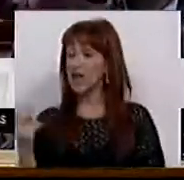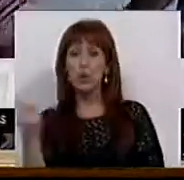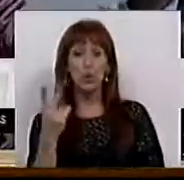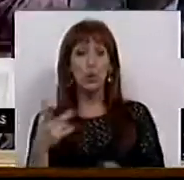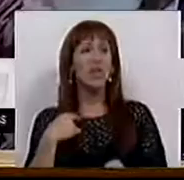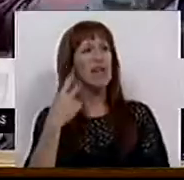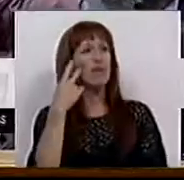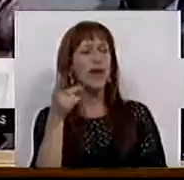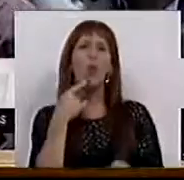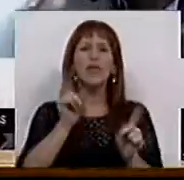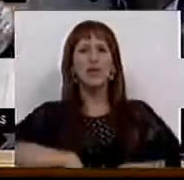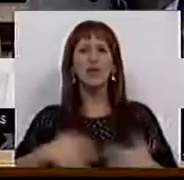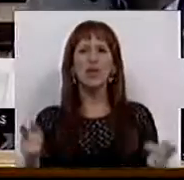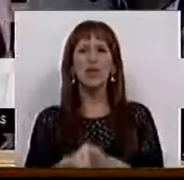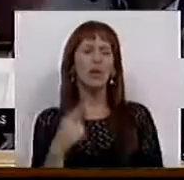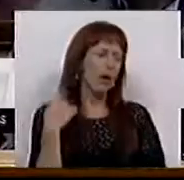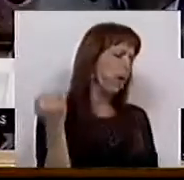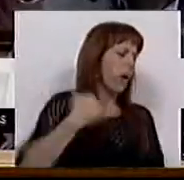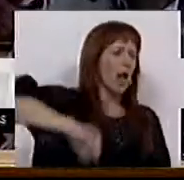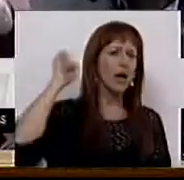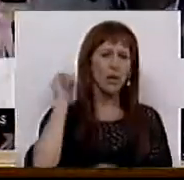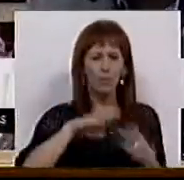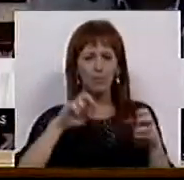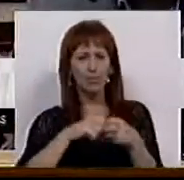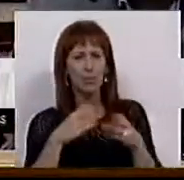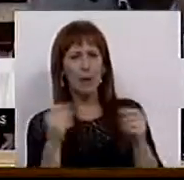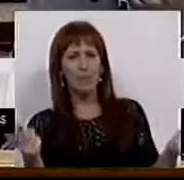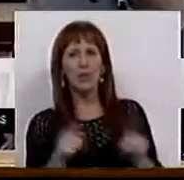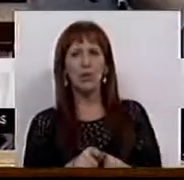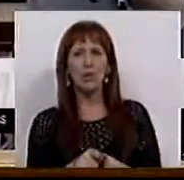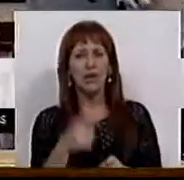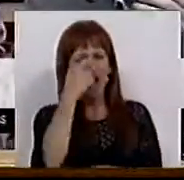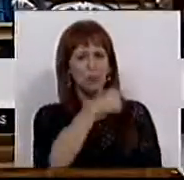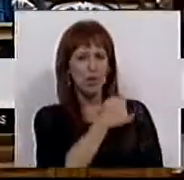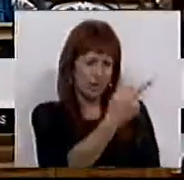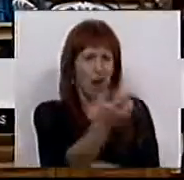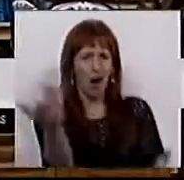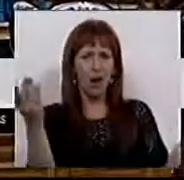CDS viram mais uma vez as costas à resolução do problema e aos moradores.